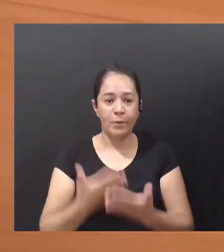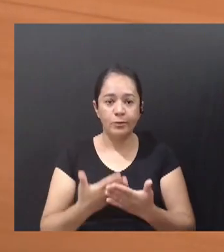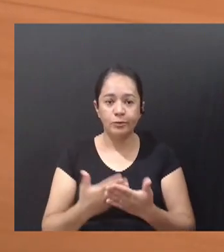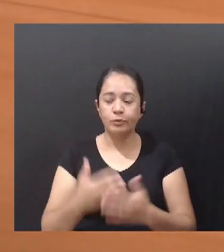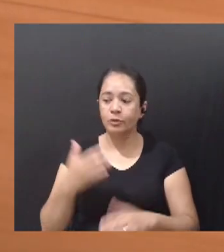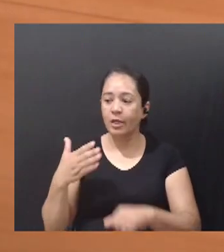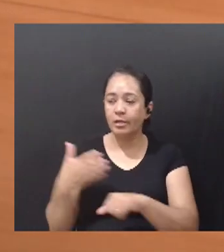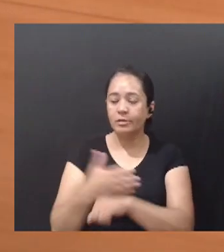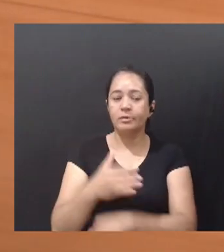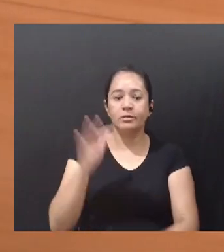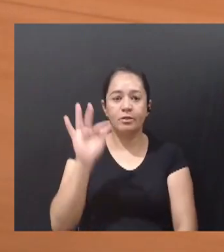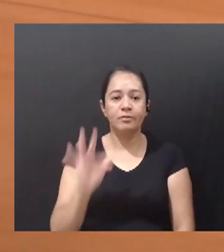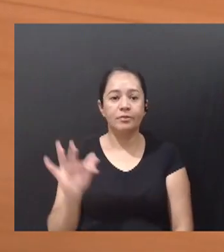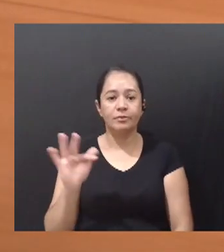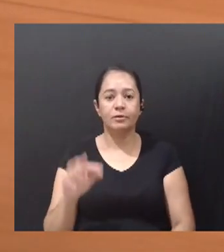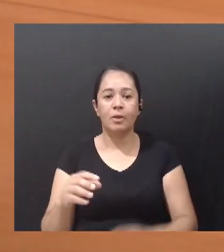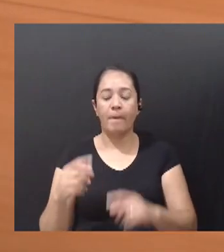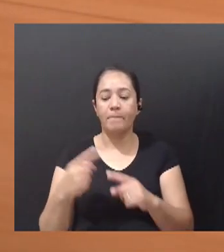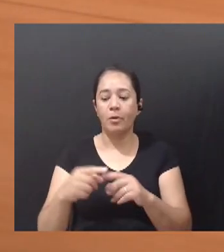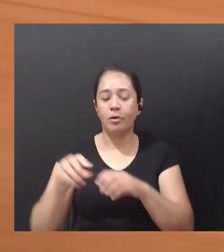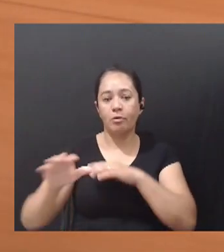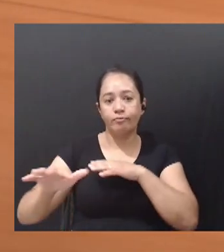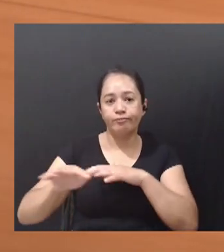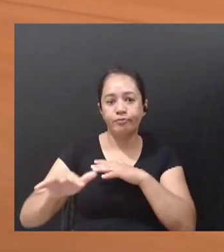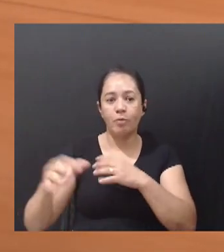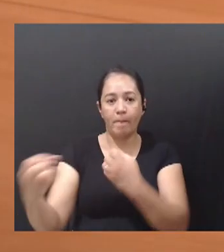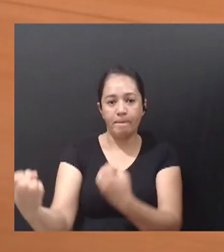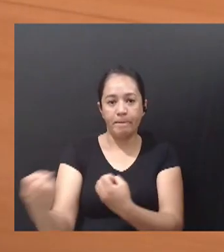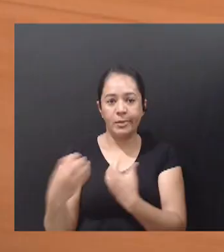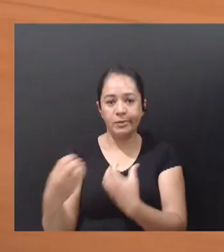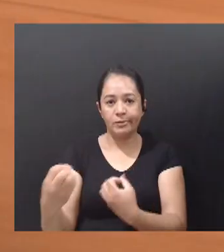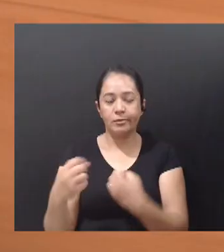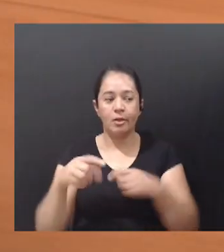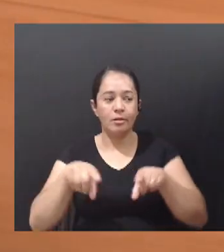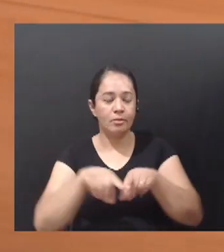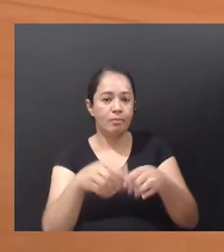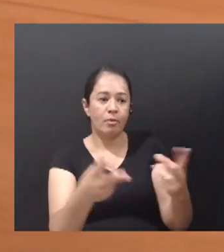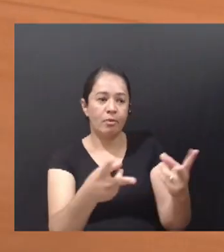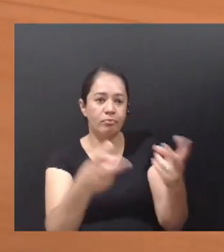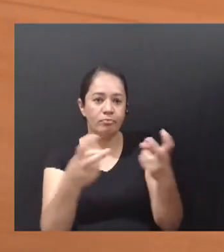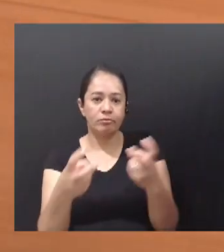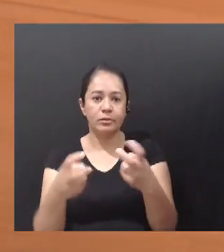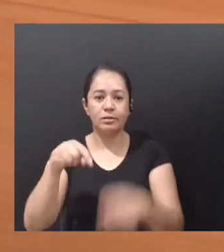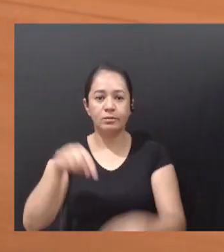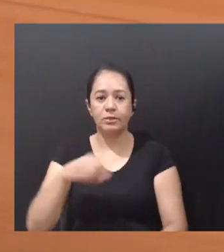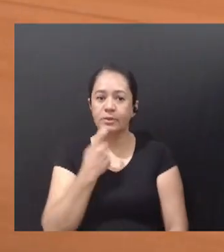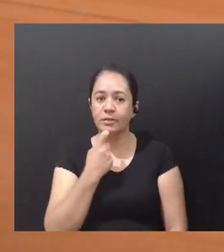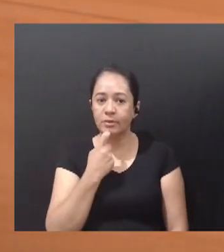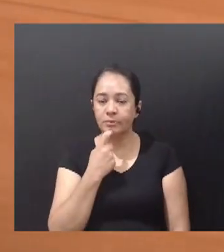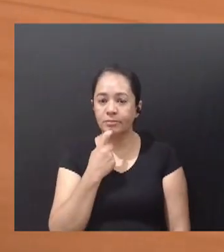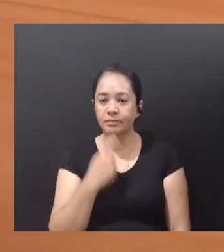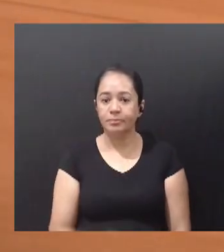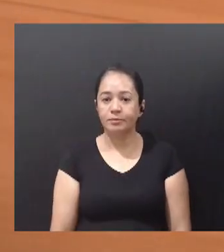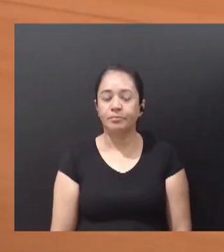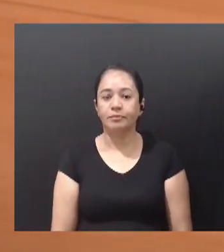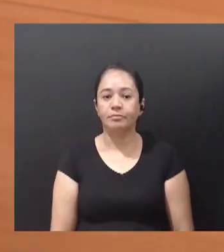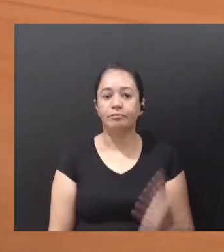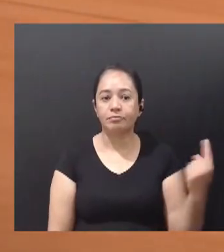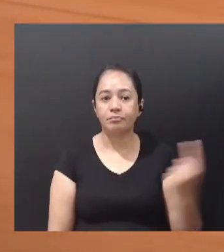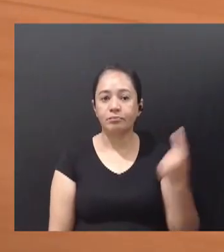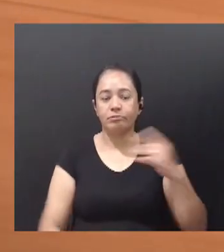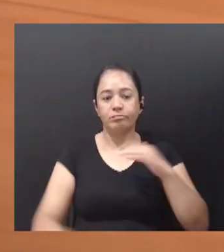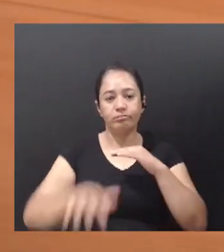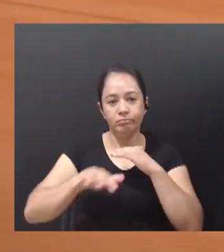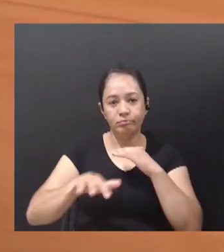hip hop me ensinou. E também eu observo que aqui em Campinas, ultimamente, o movimento hip hop ele também vem ocupando